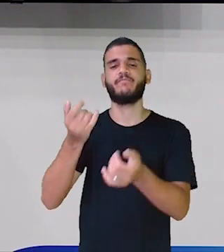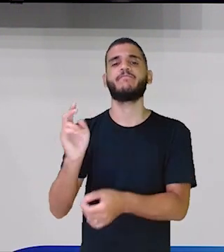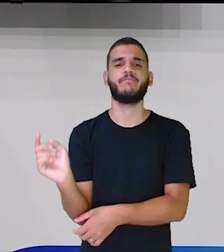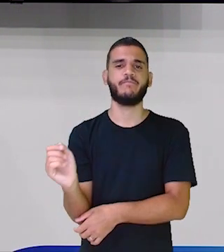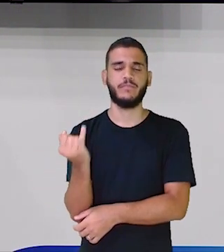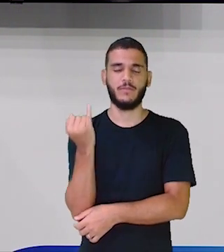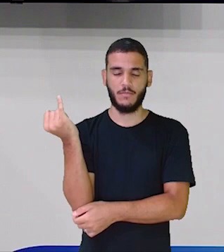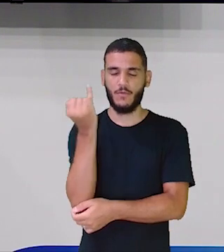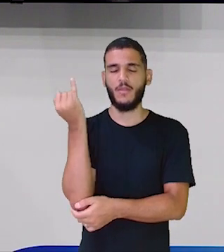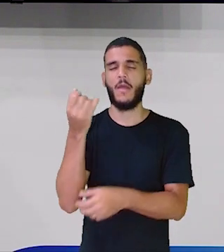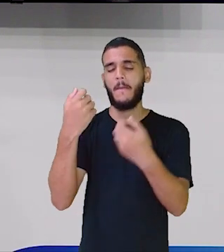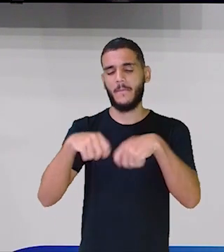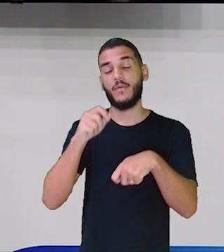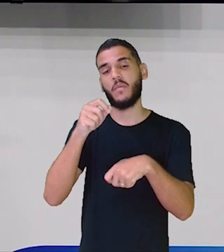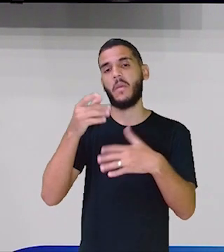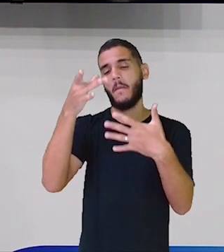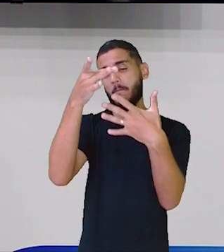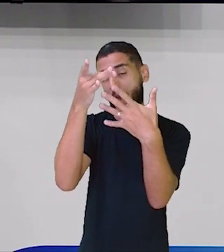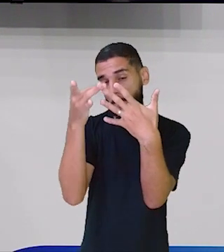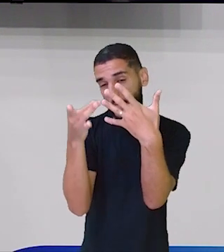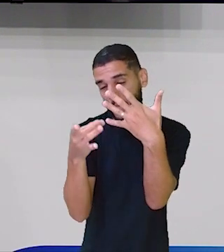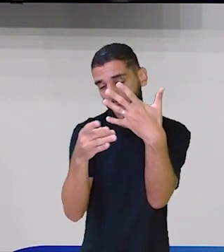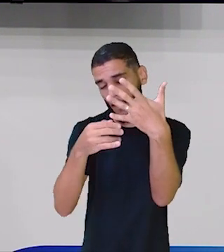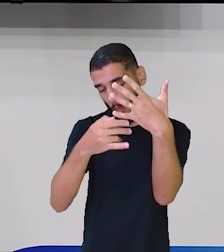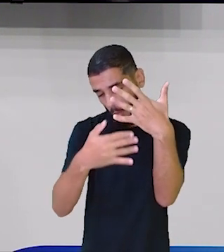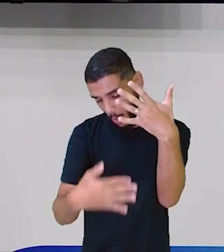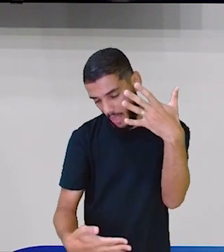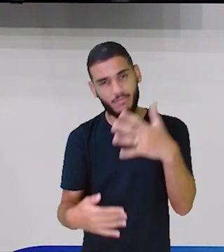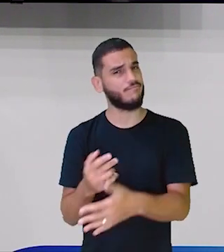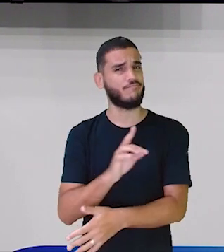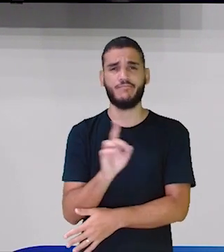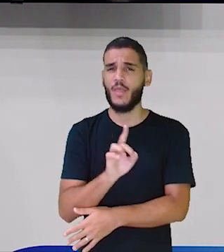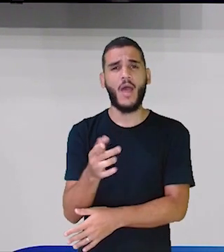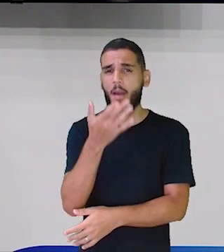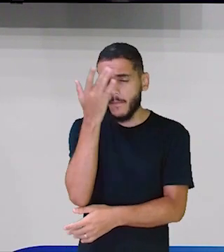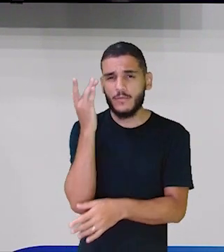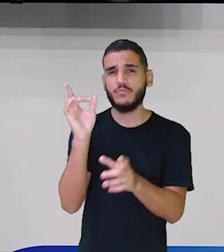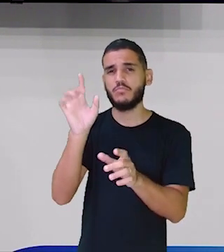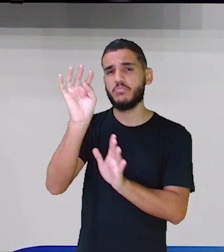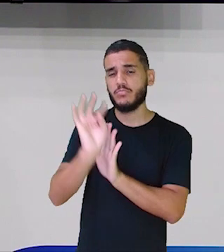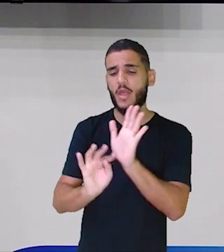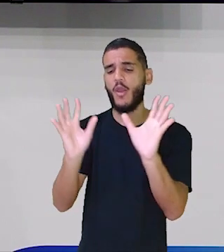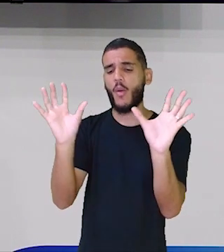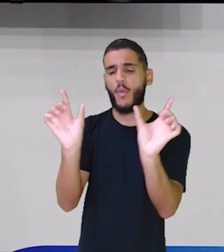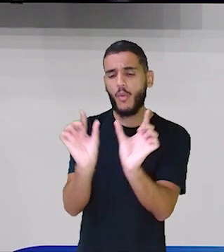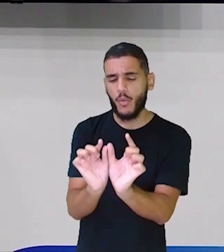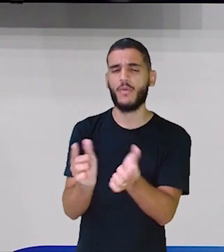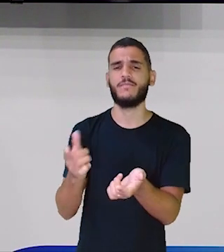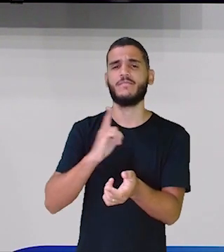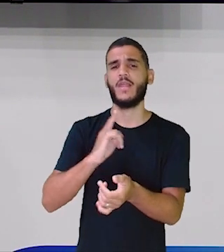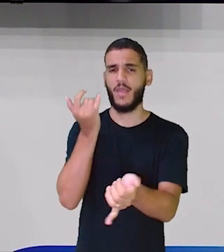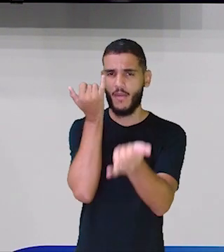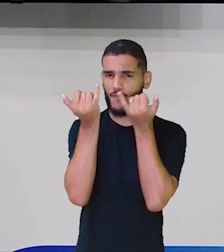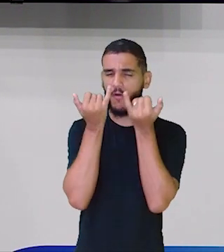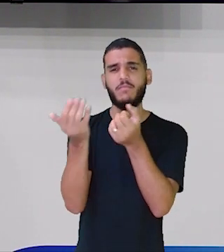fazer uma grande descrição aí para que você pudesse se informar, que é a informação aí mais básica.